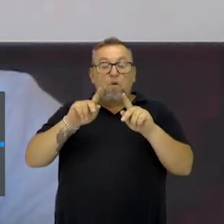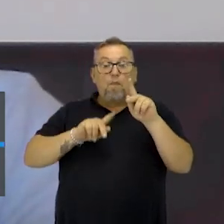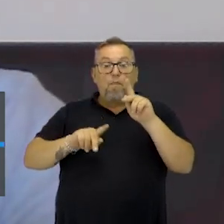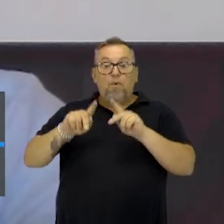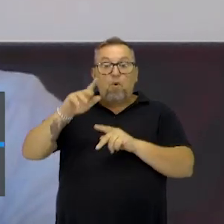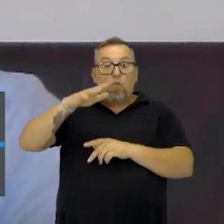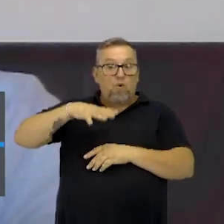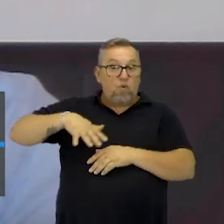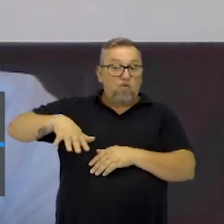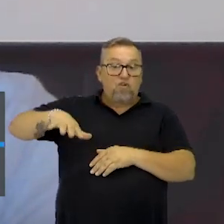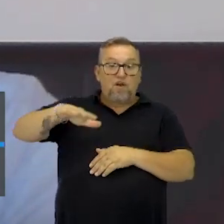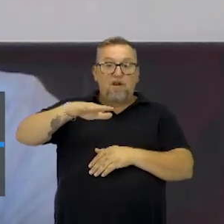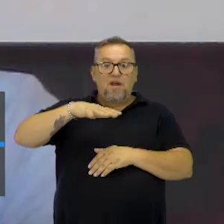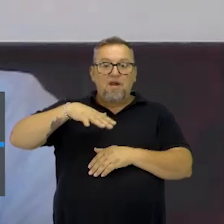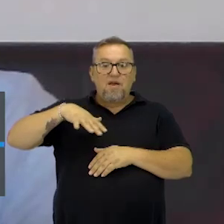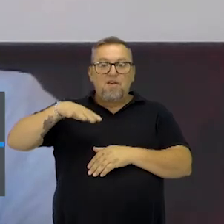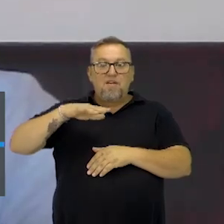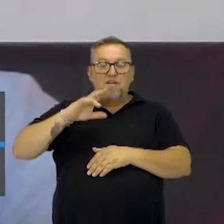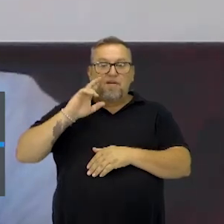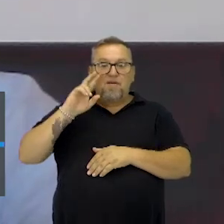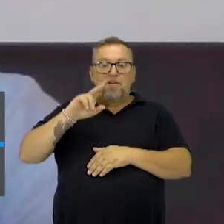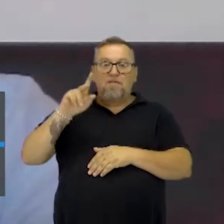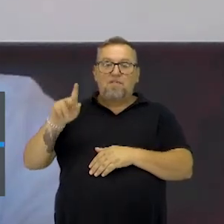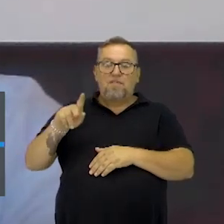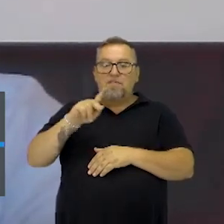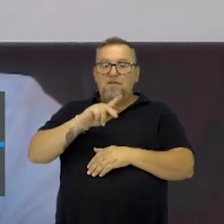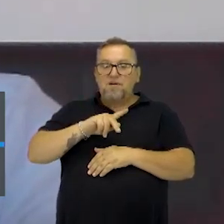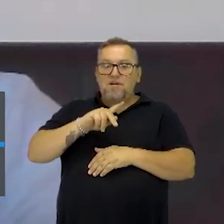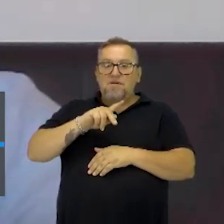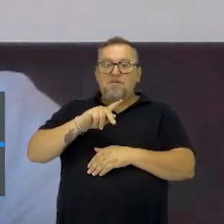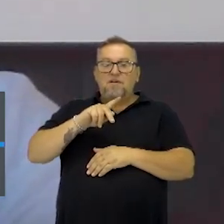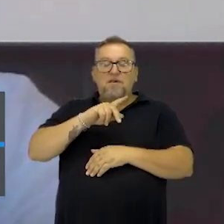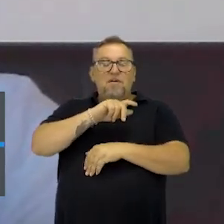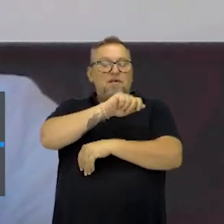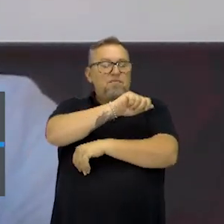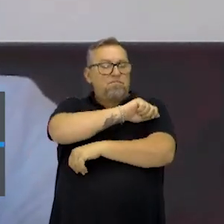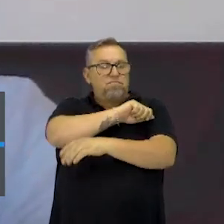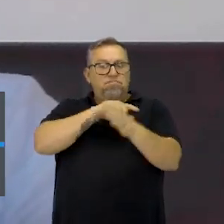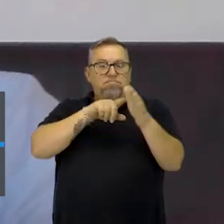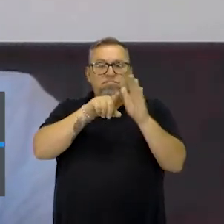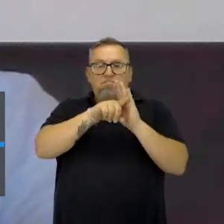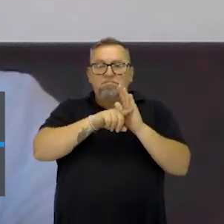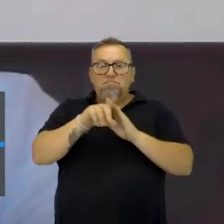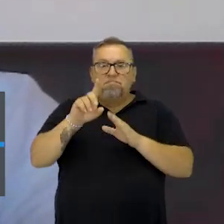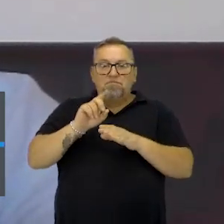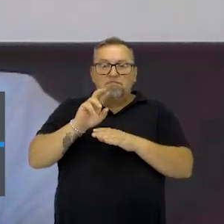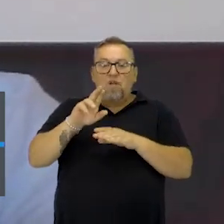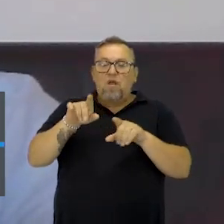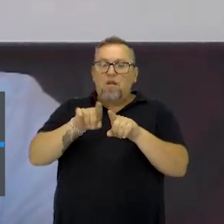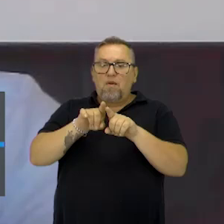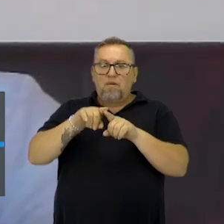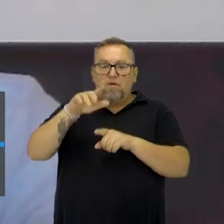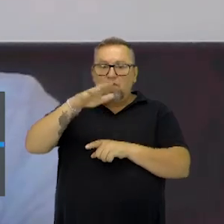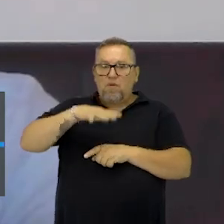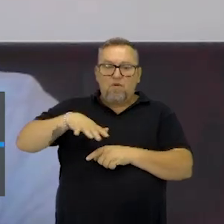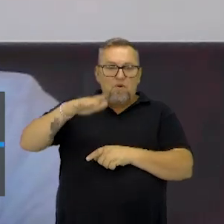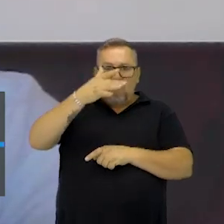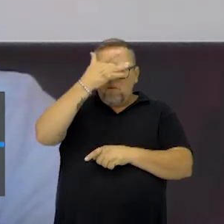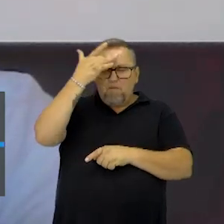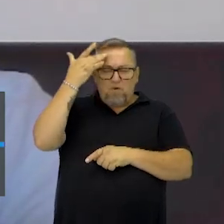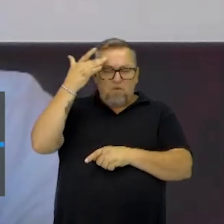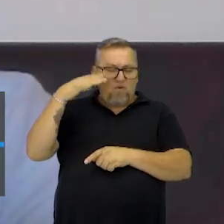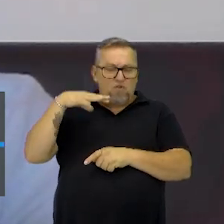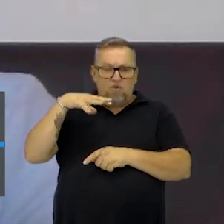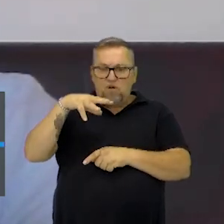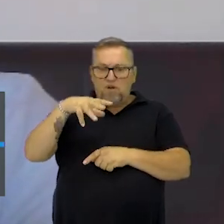geral, né? A gente inclui aí os professores, os cientistas, os pesquisadores, doutores e também o público de